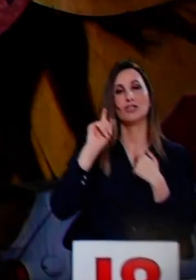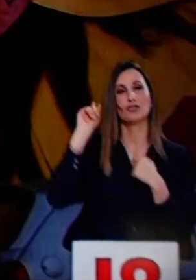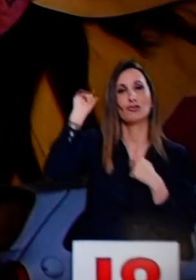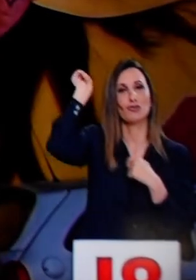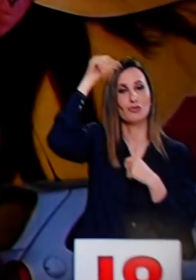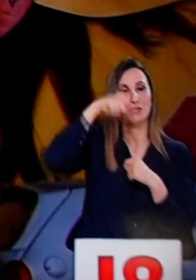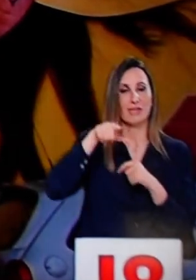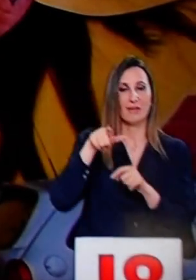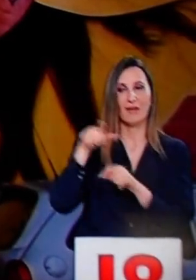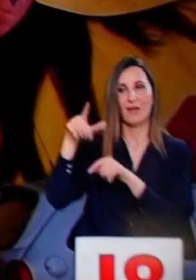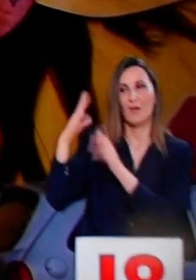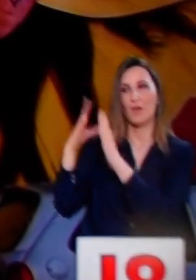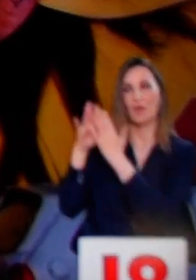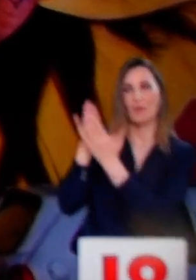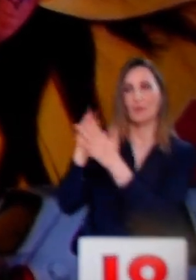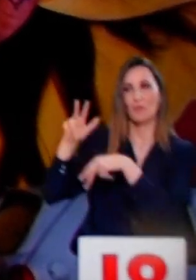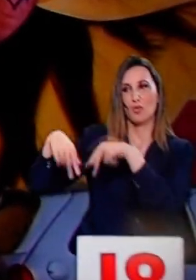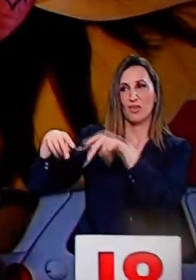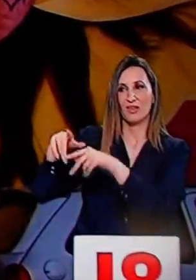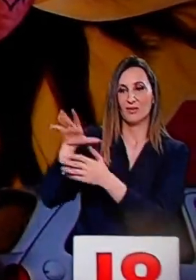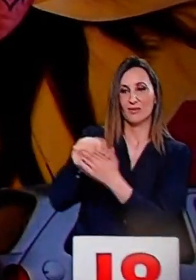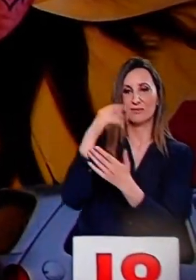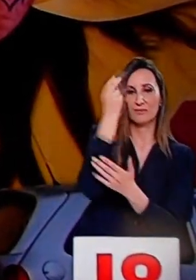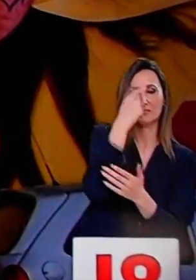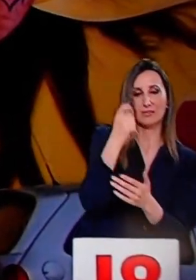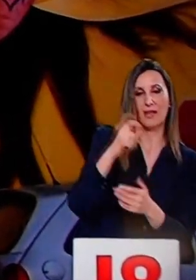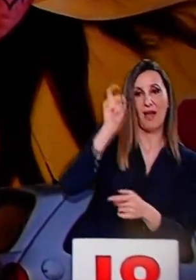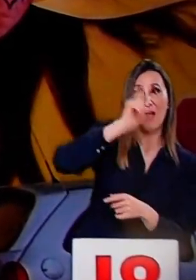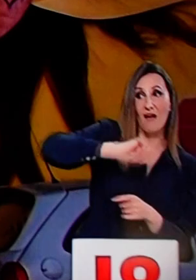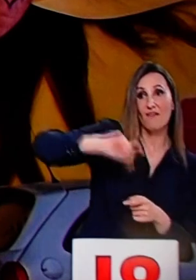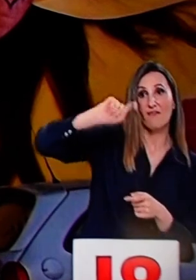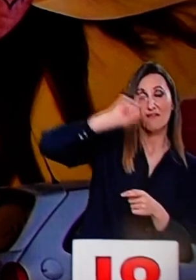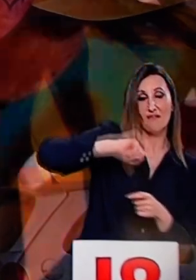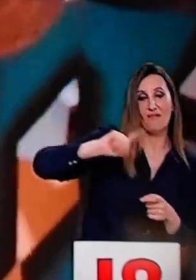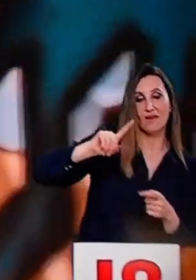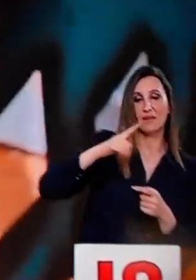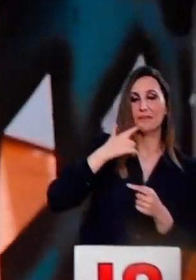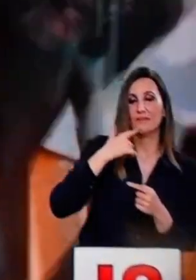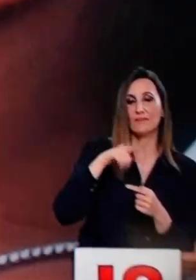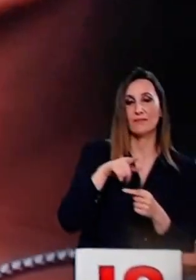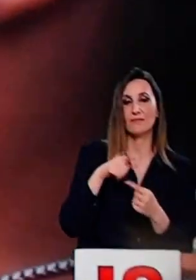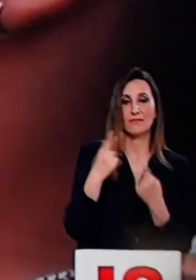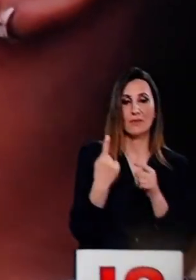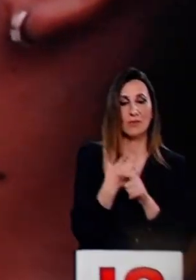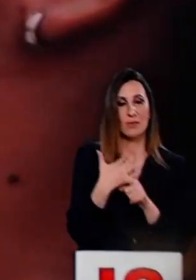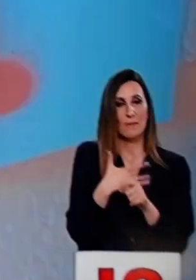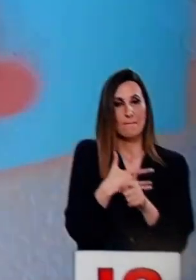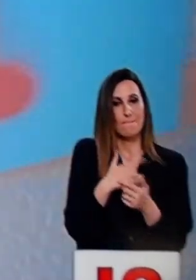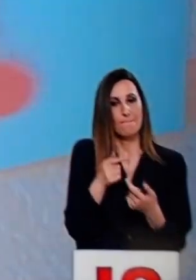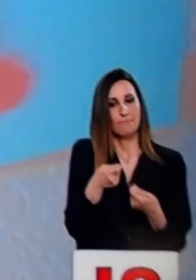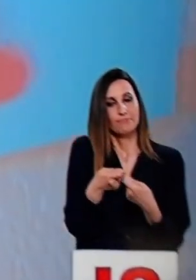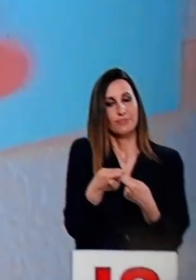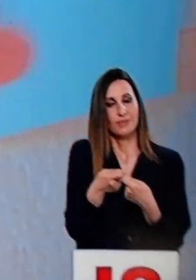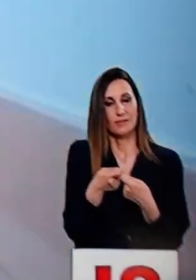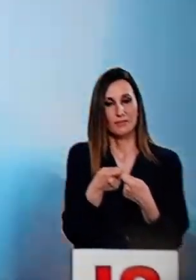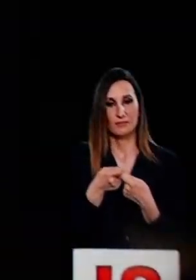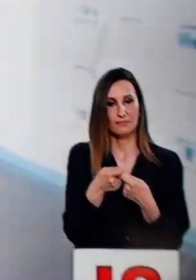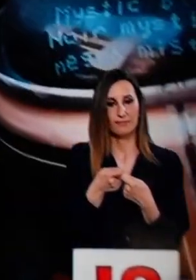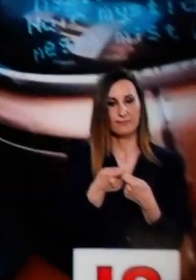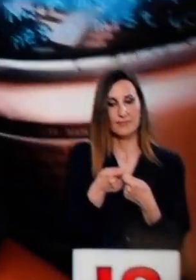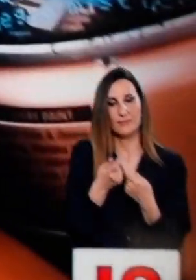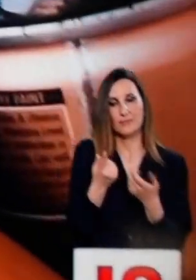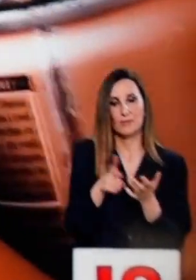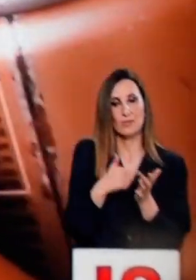que com o projeto da minha pintura tenha algo que me diga muito. E então daí